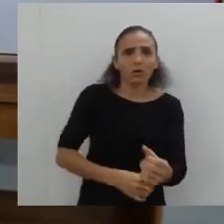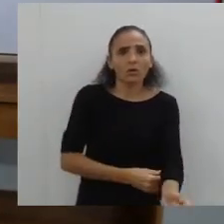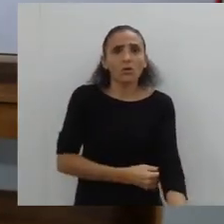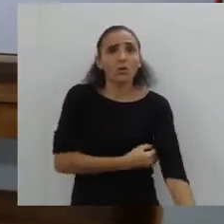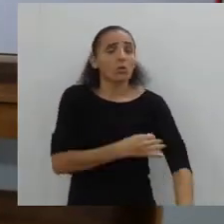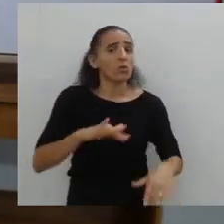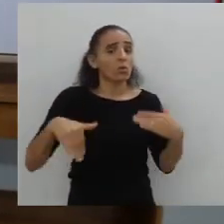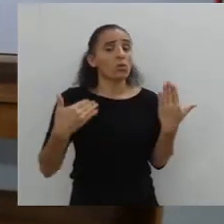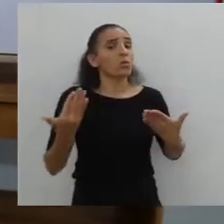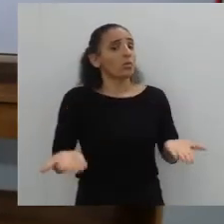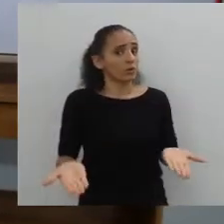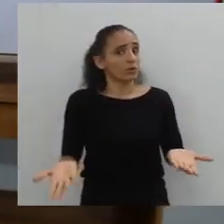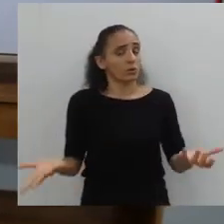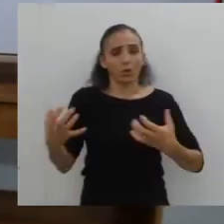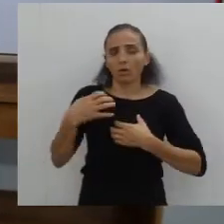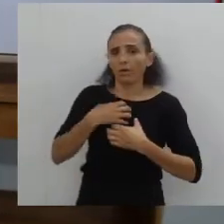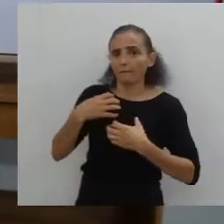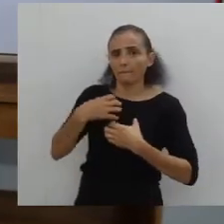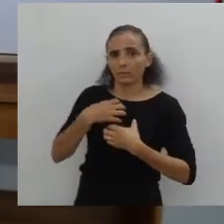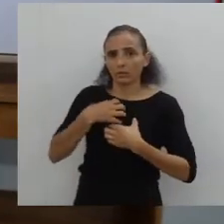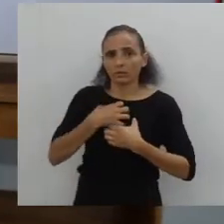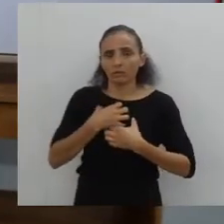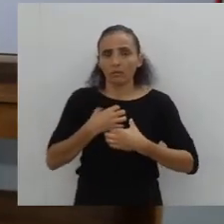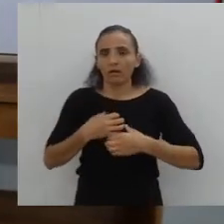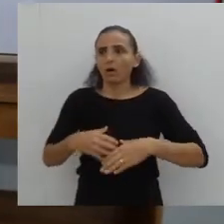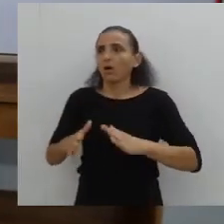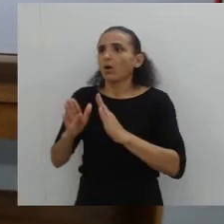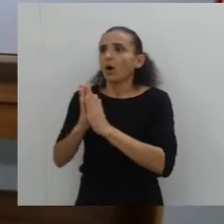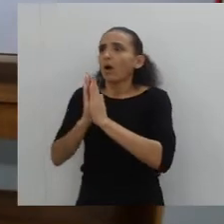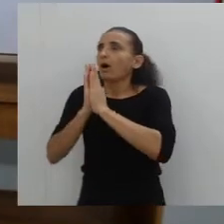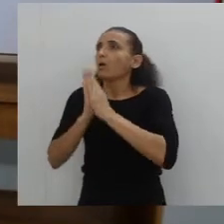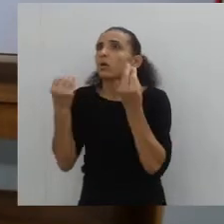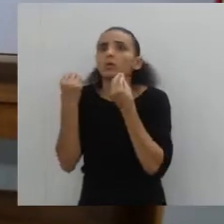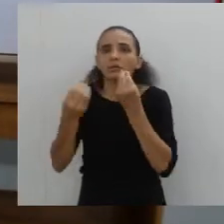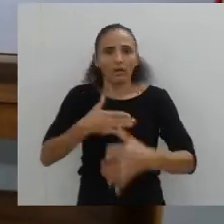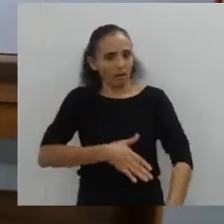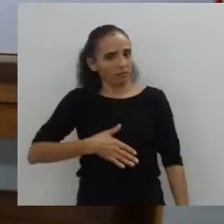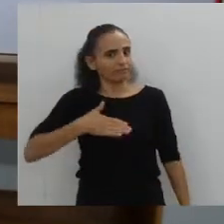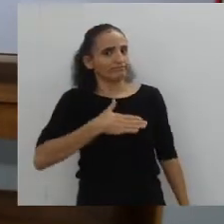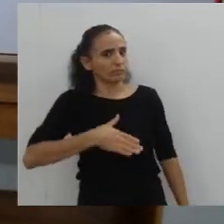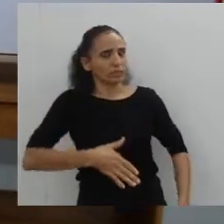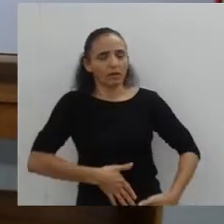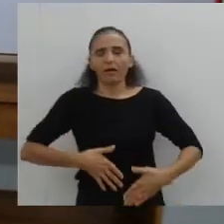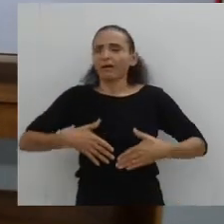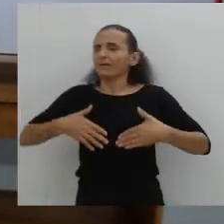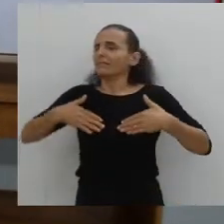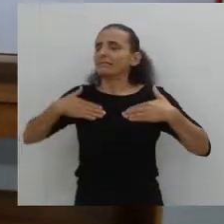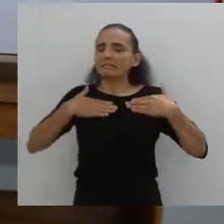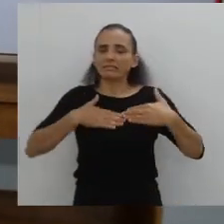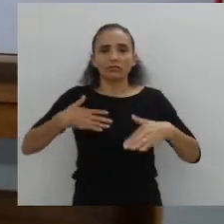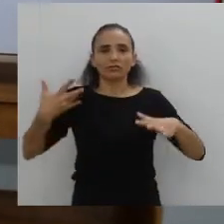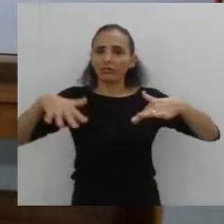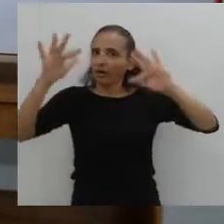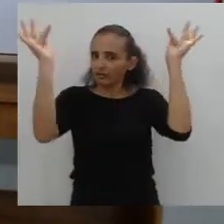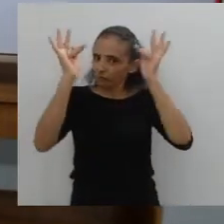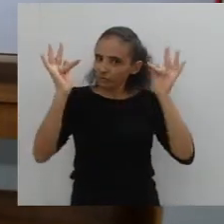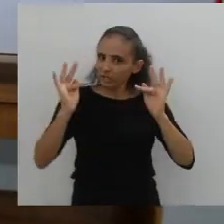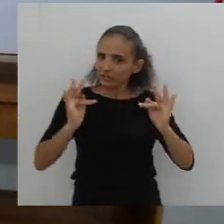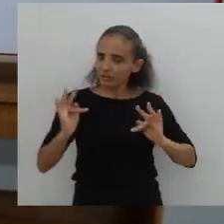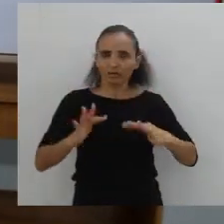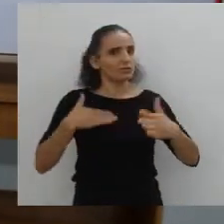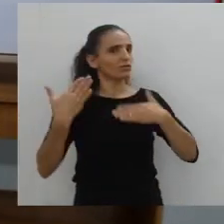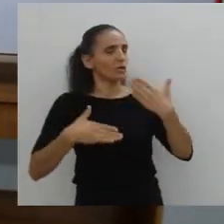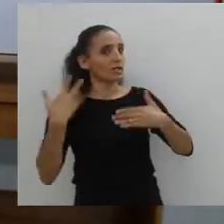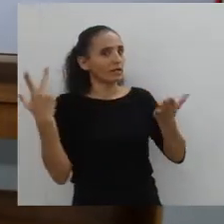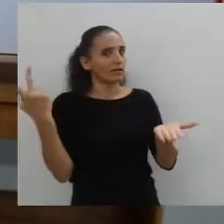onde nós obtemos aquilo que buscamos ao jogar? Prazer, satisfação, felicidade,